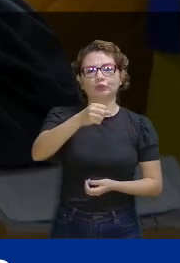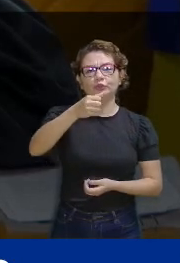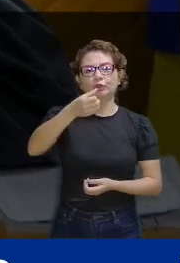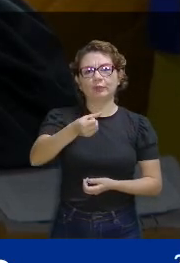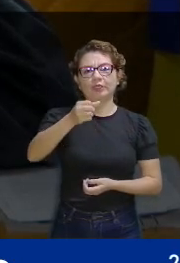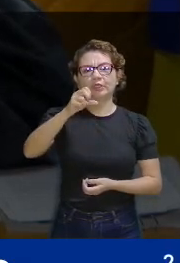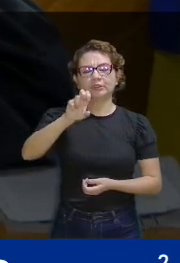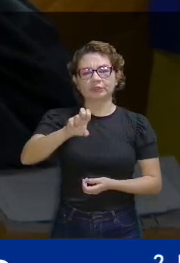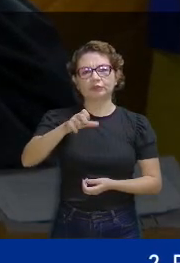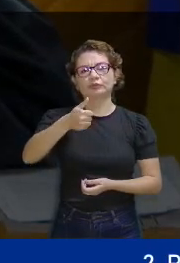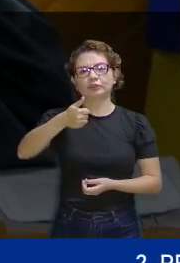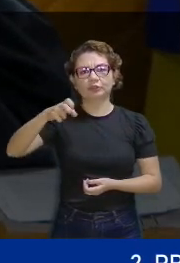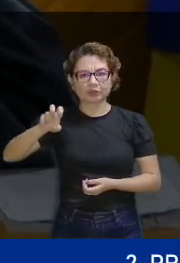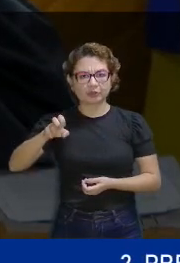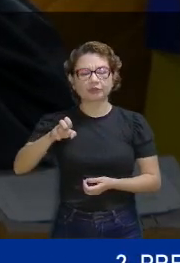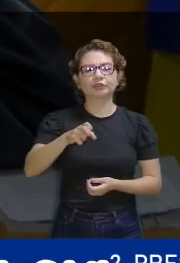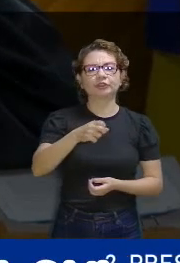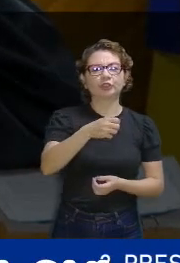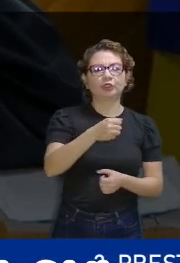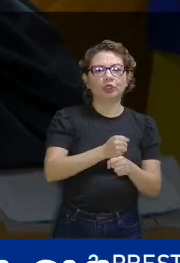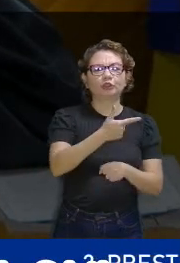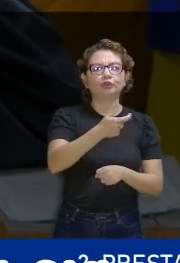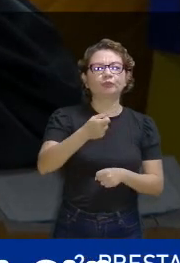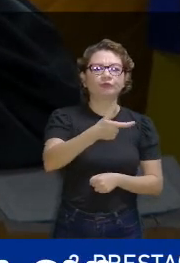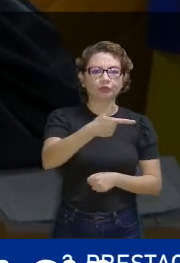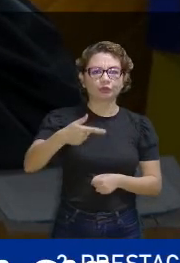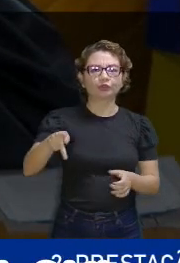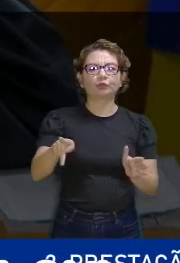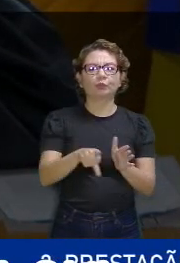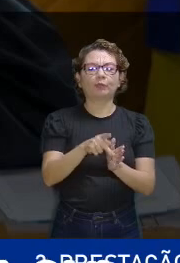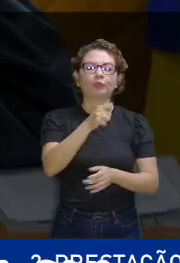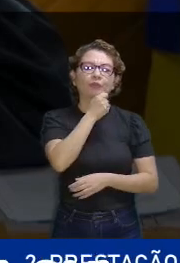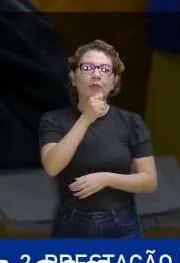0600-86515, 2022, origem Amapá,